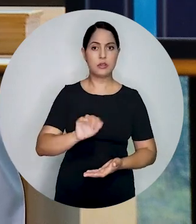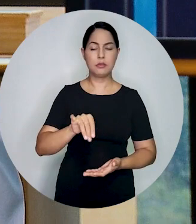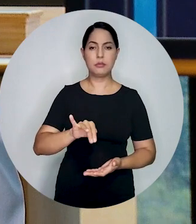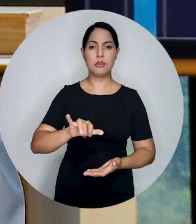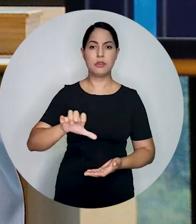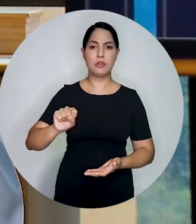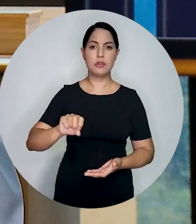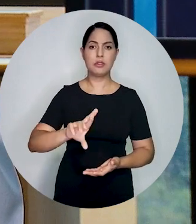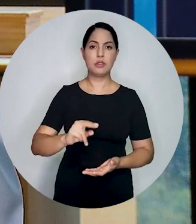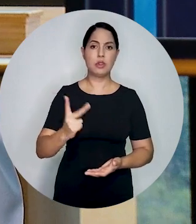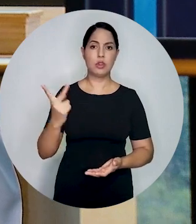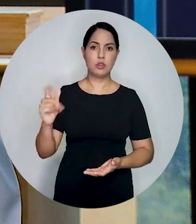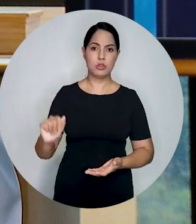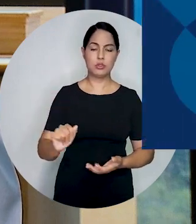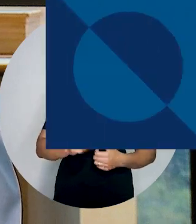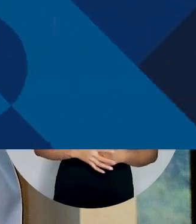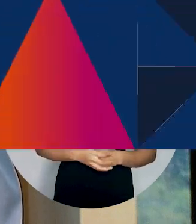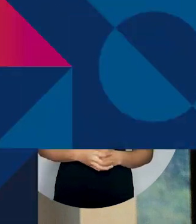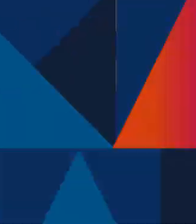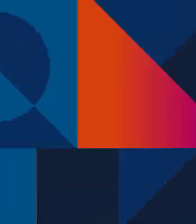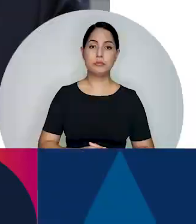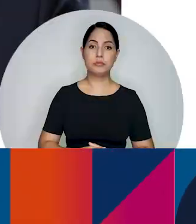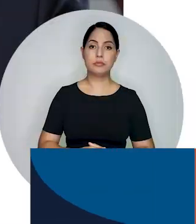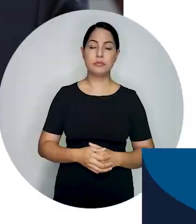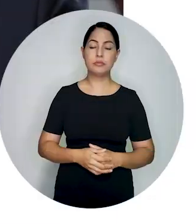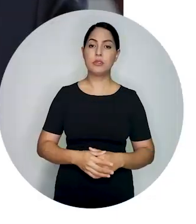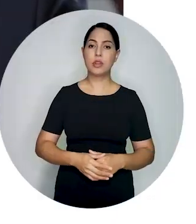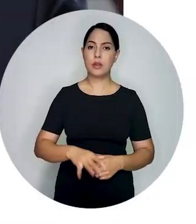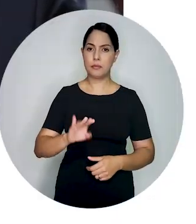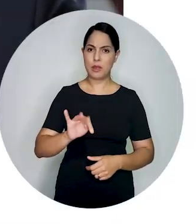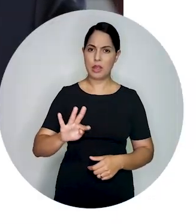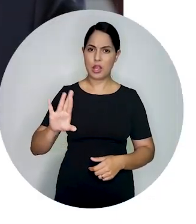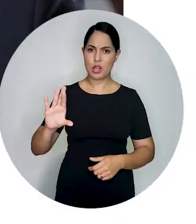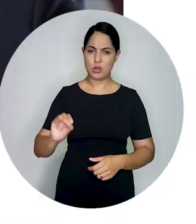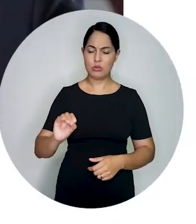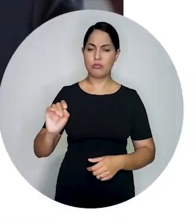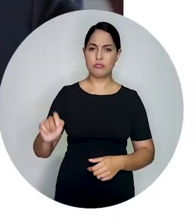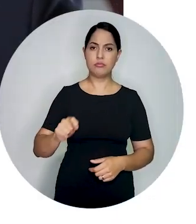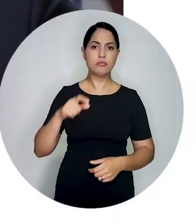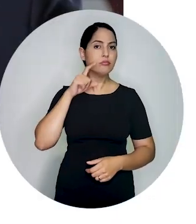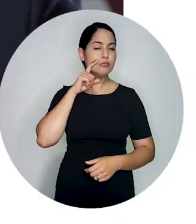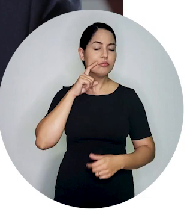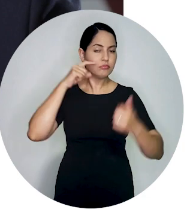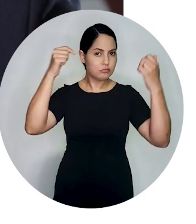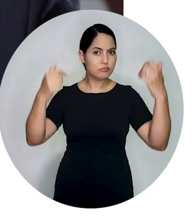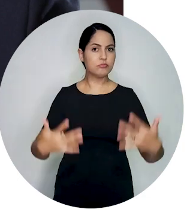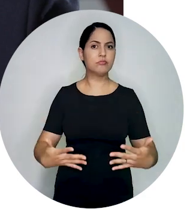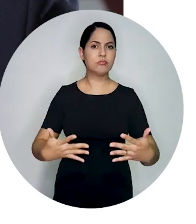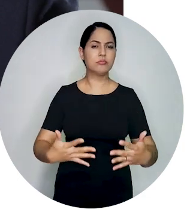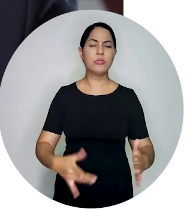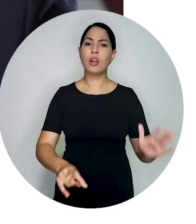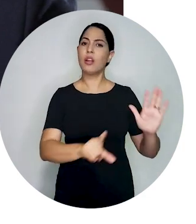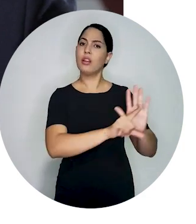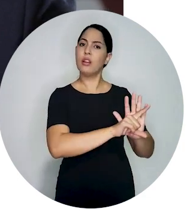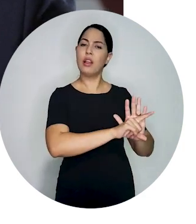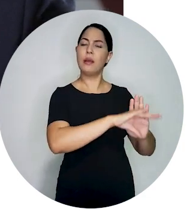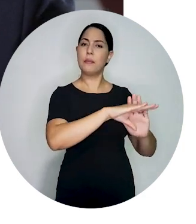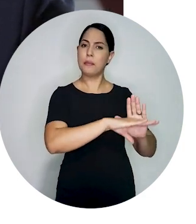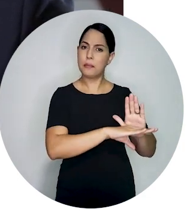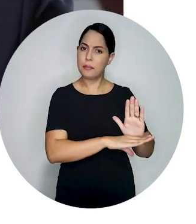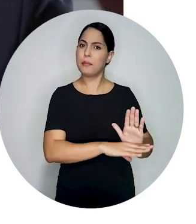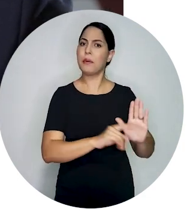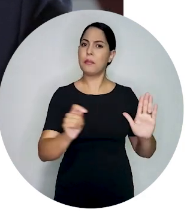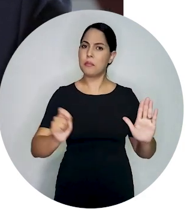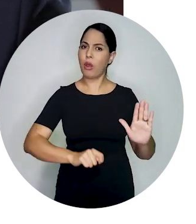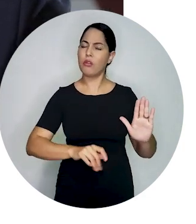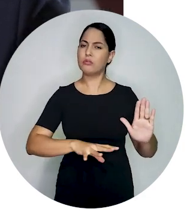Rocha, governador afastado do Distrito Federal. Segundo Beto, abre aspas, a legislação estabelece em quais circunstâncias e de que